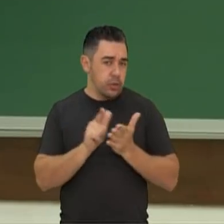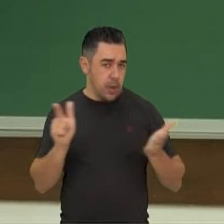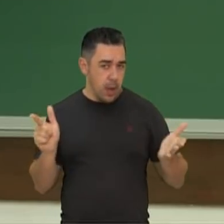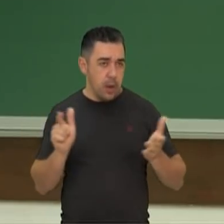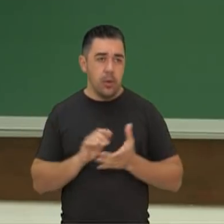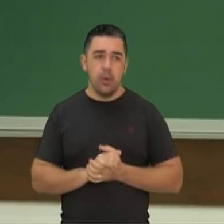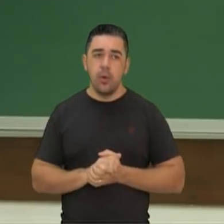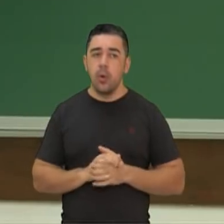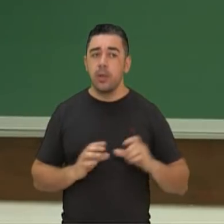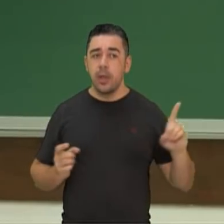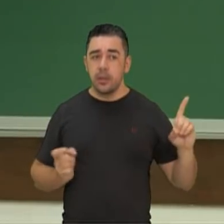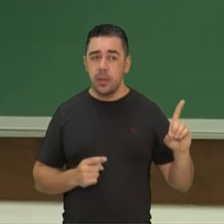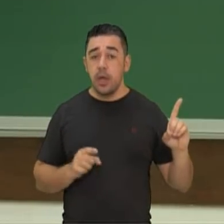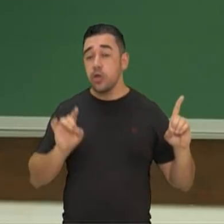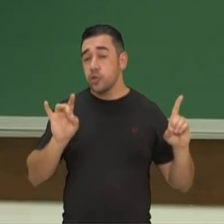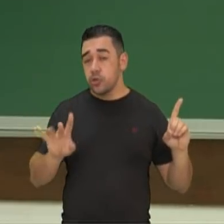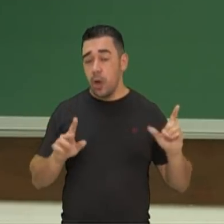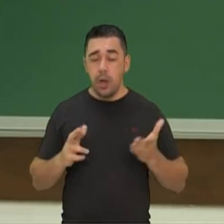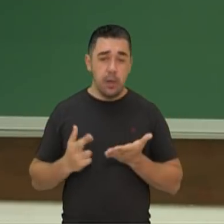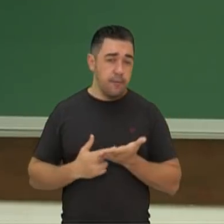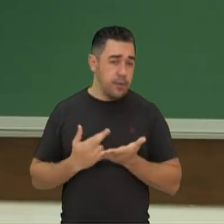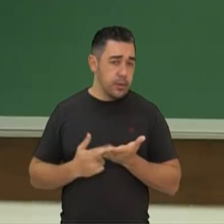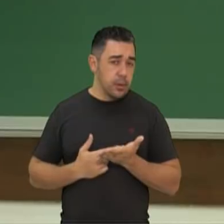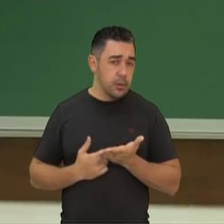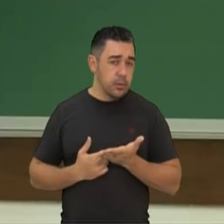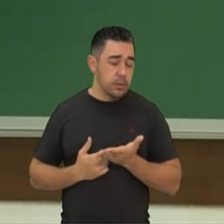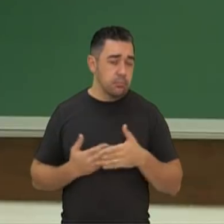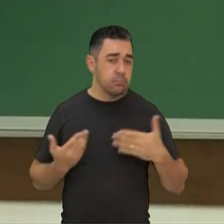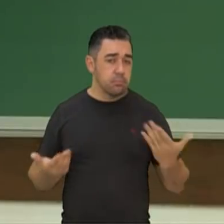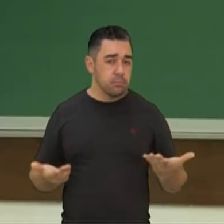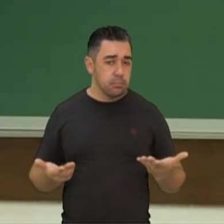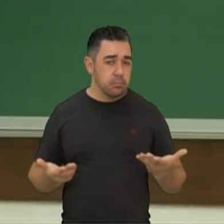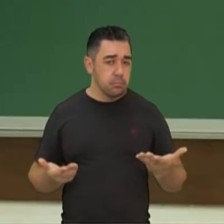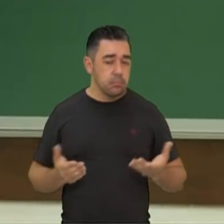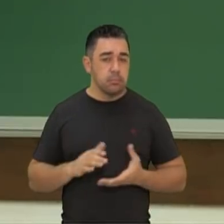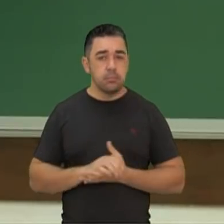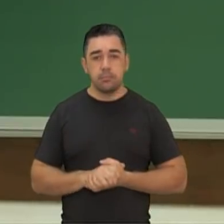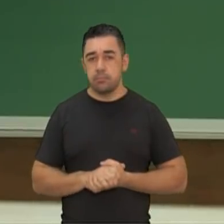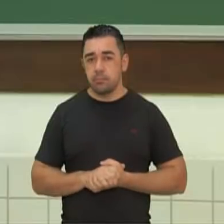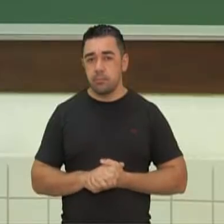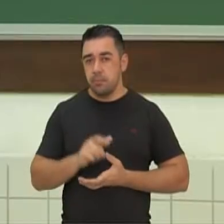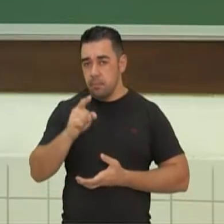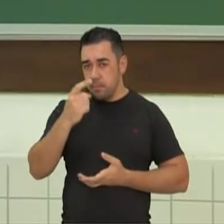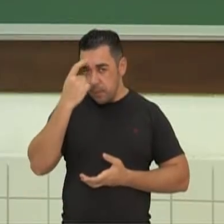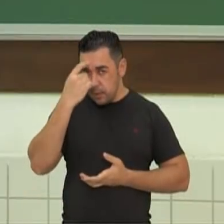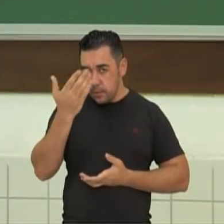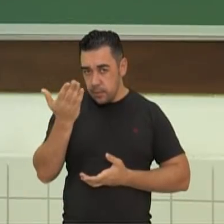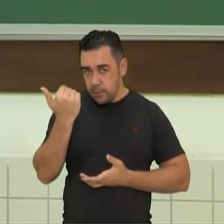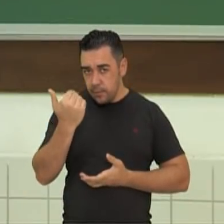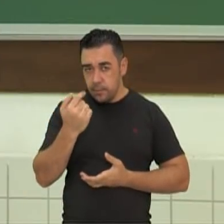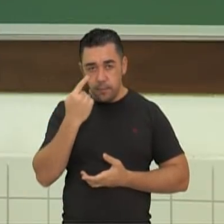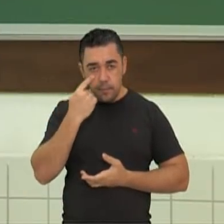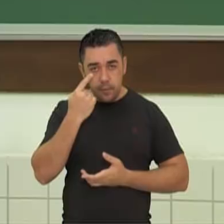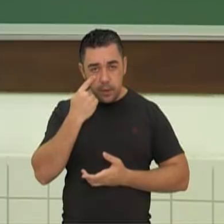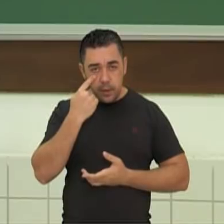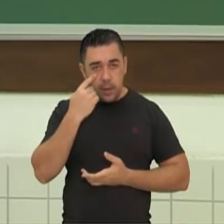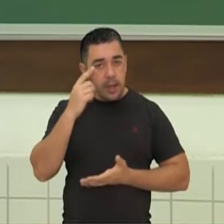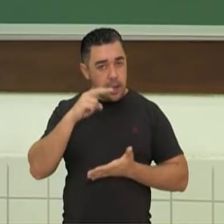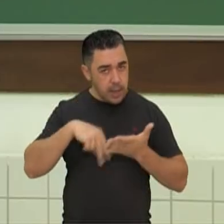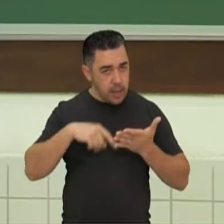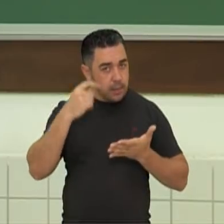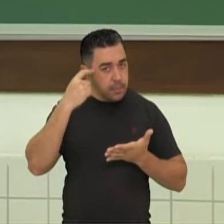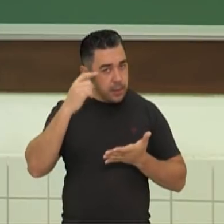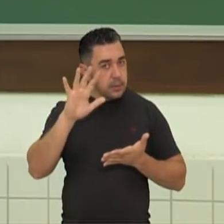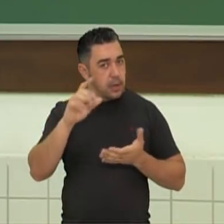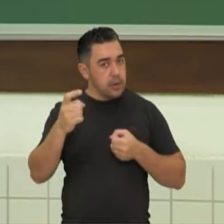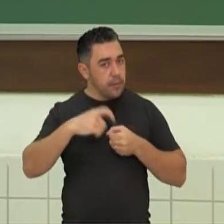em jornais, letra D, somente em revistas? Olha, vamos ver? Leiam, pensem e